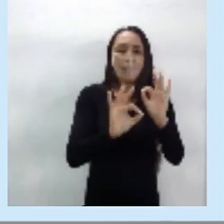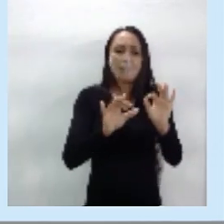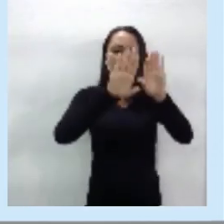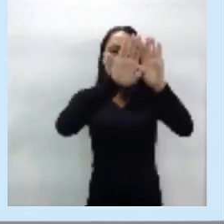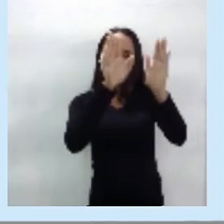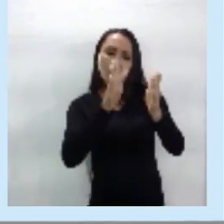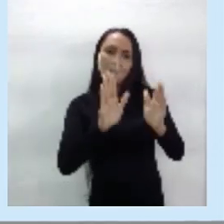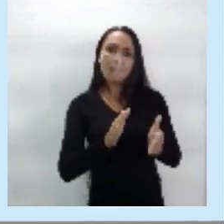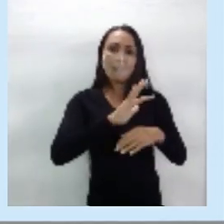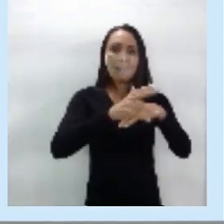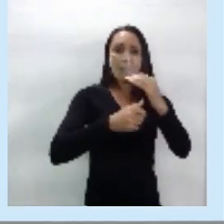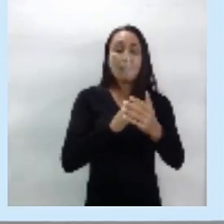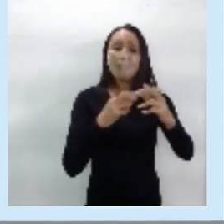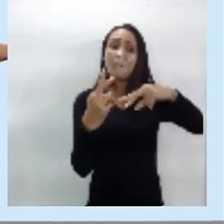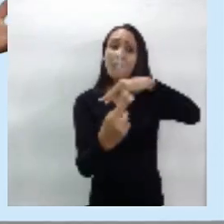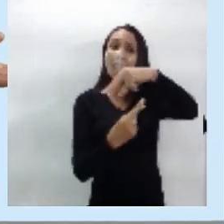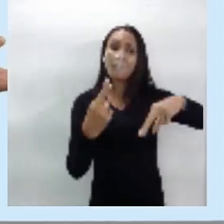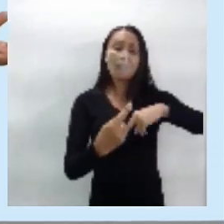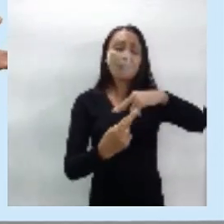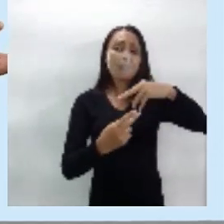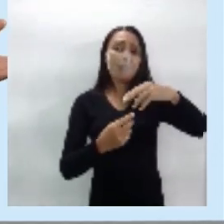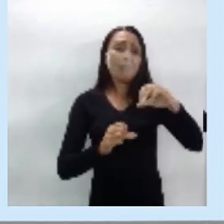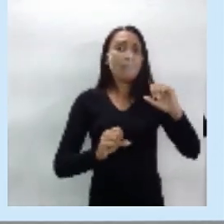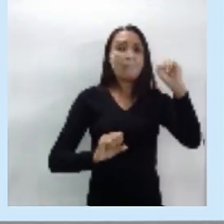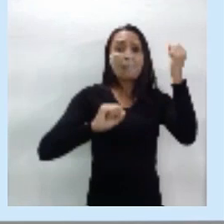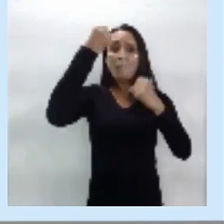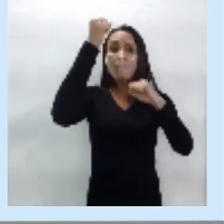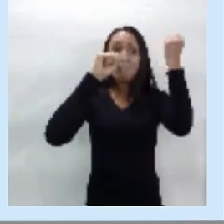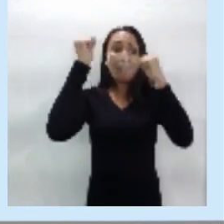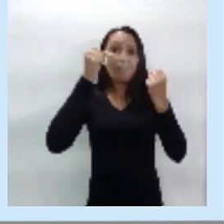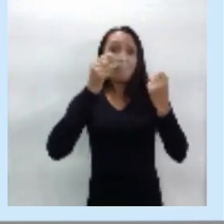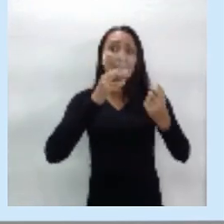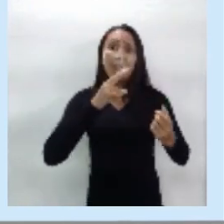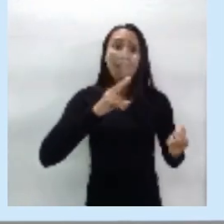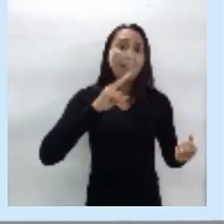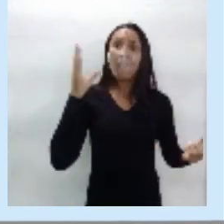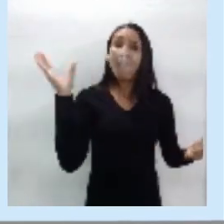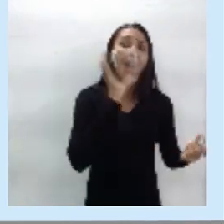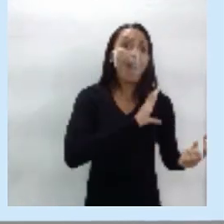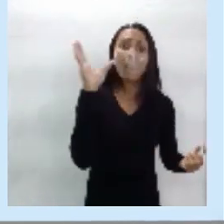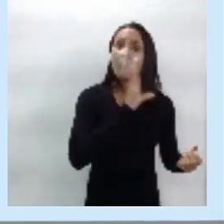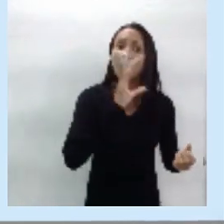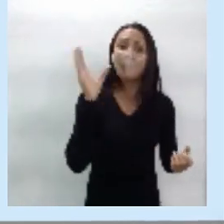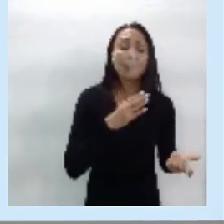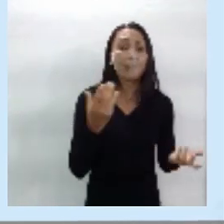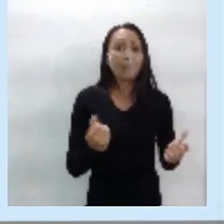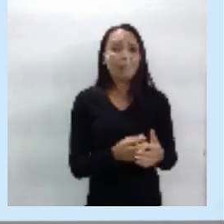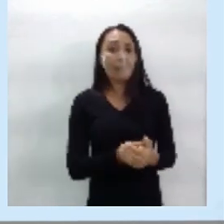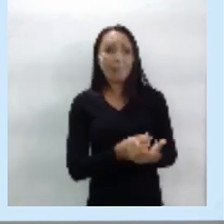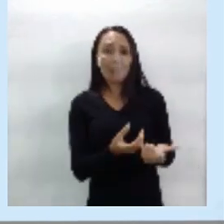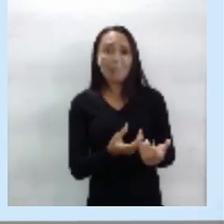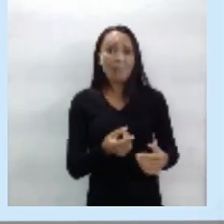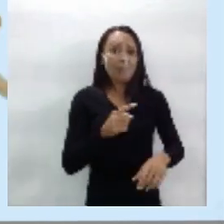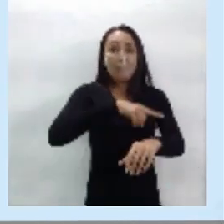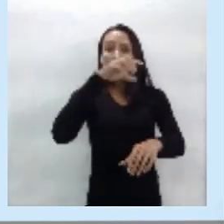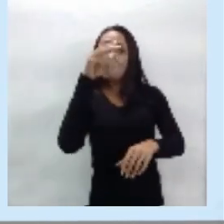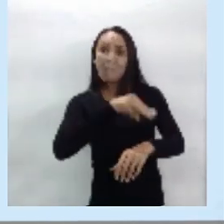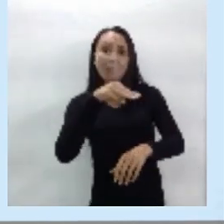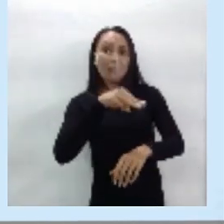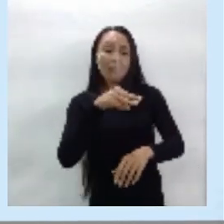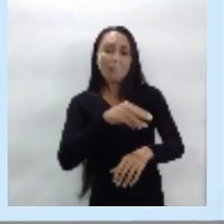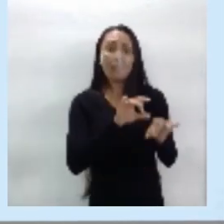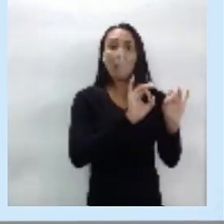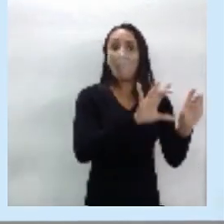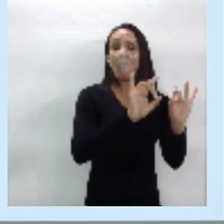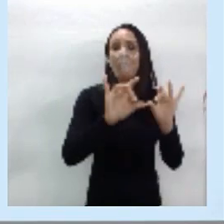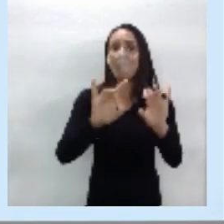na Revolução Industrial eu vou ter isso em questão de minutos. Então eu vou fazer o quê? Vender